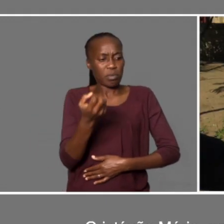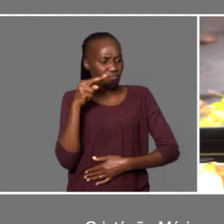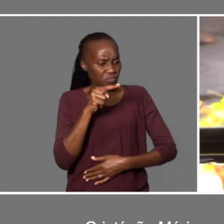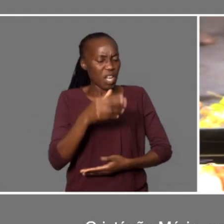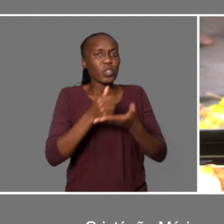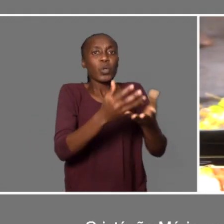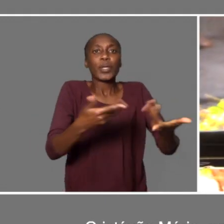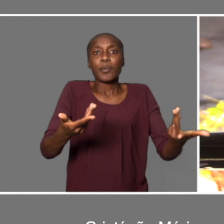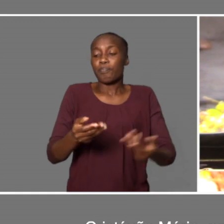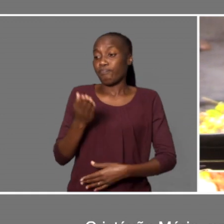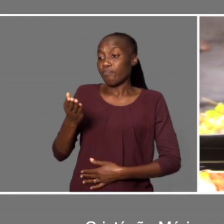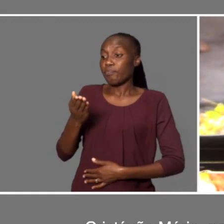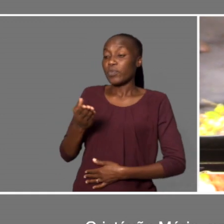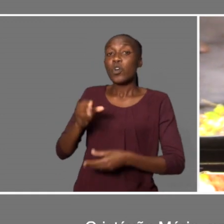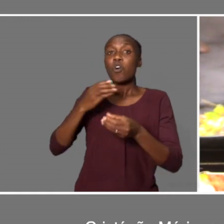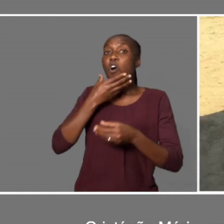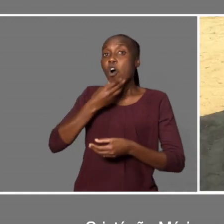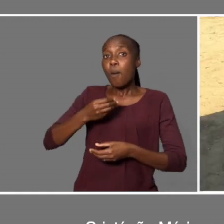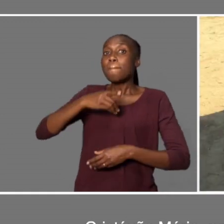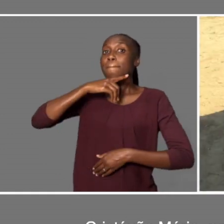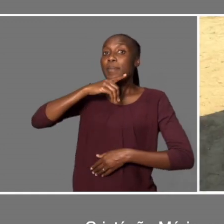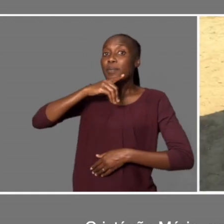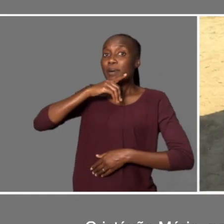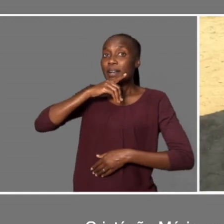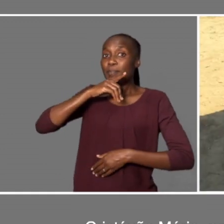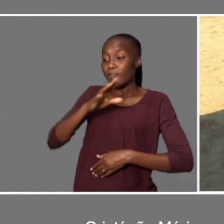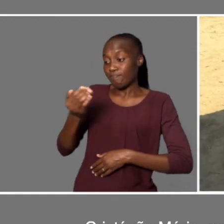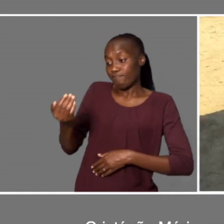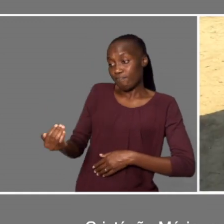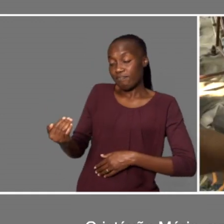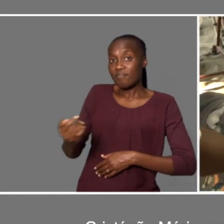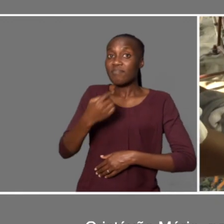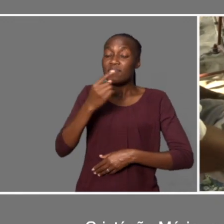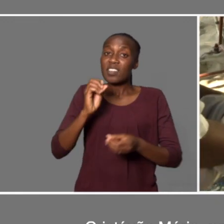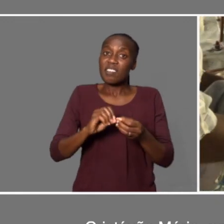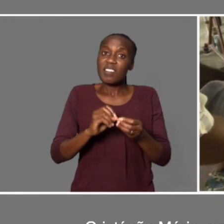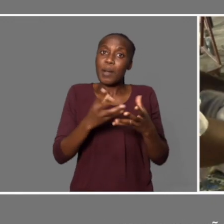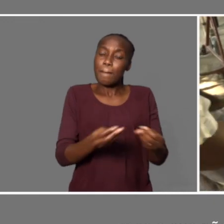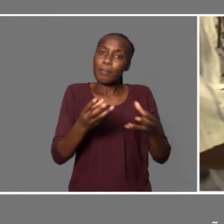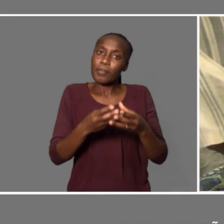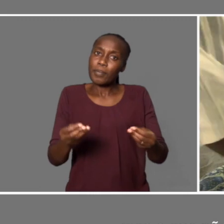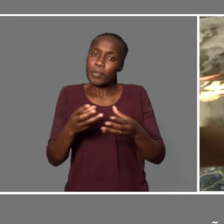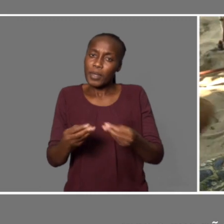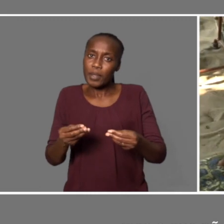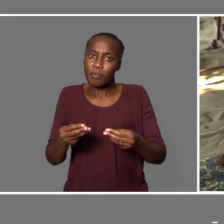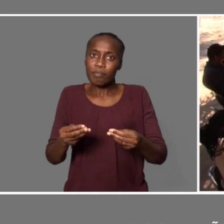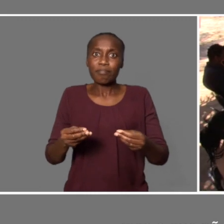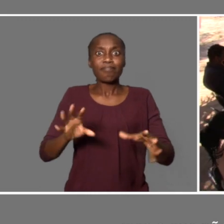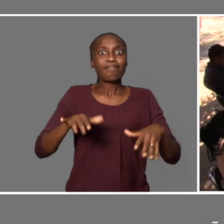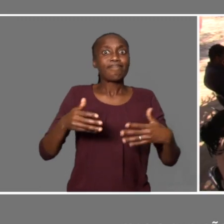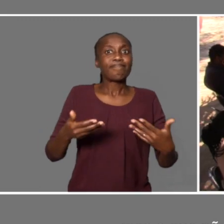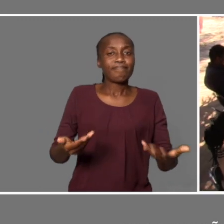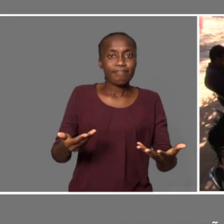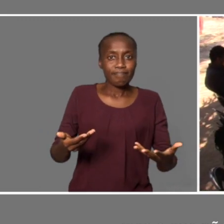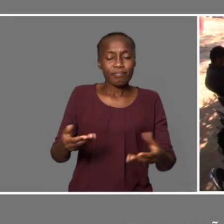pai do pequeno Mário, usou material local para montar equipamento de fisioterapia. Mas o que não conseguiu